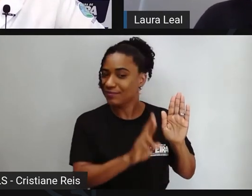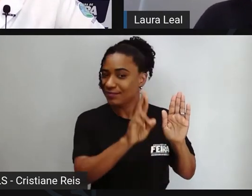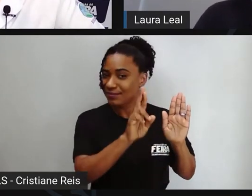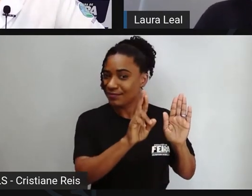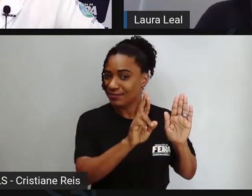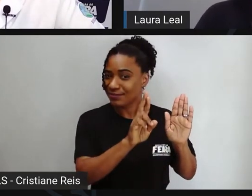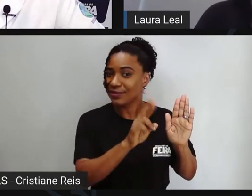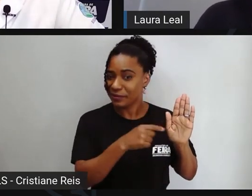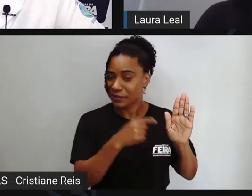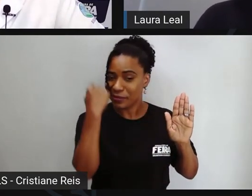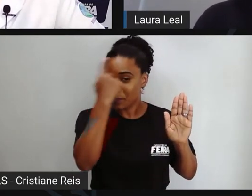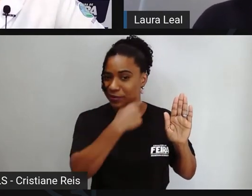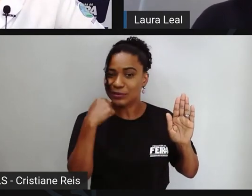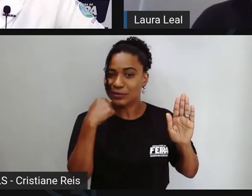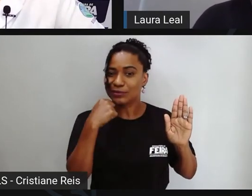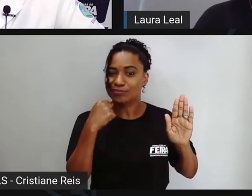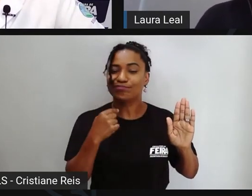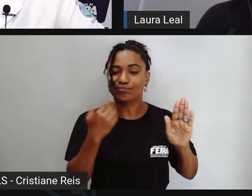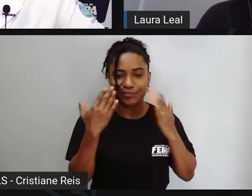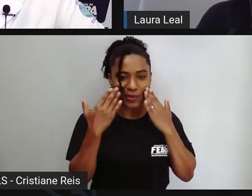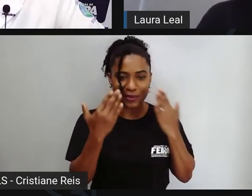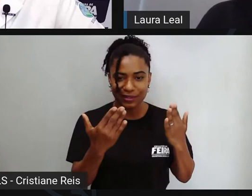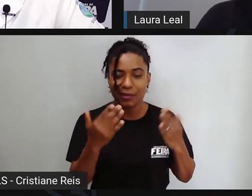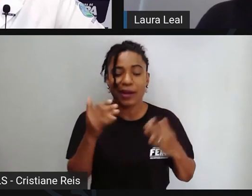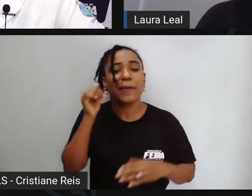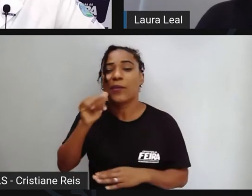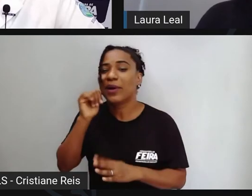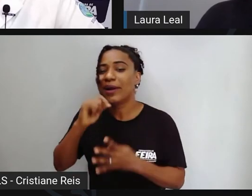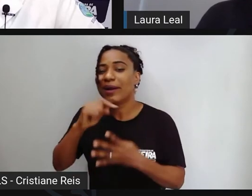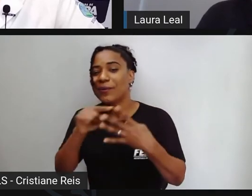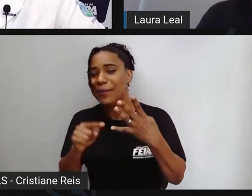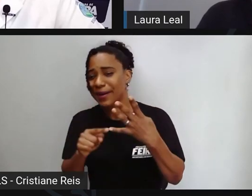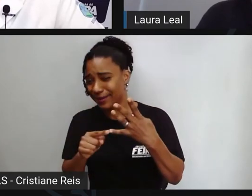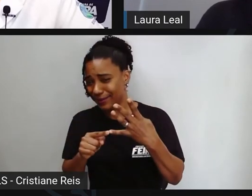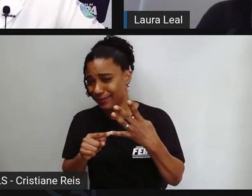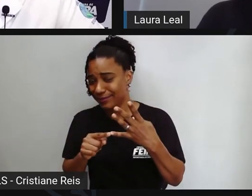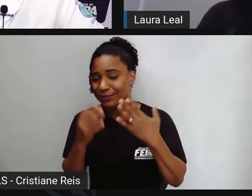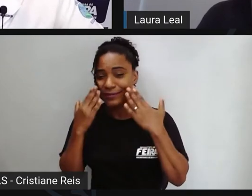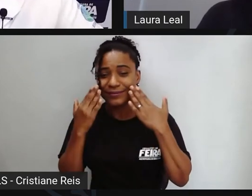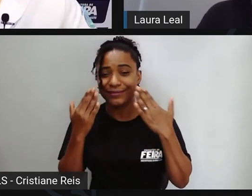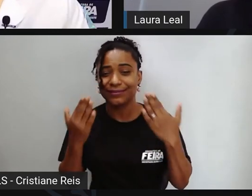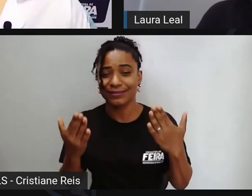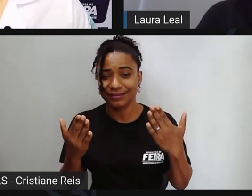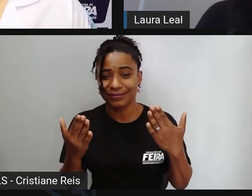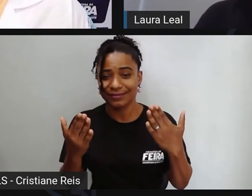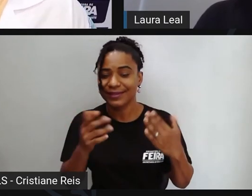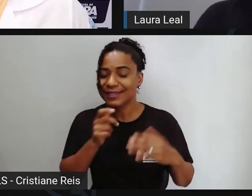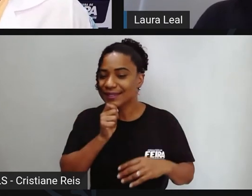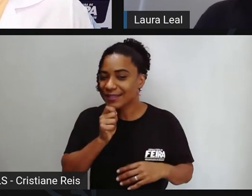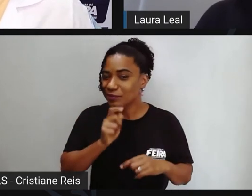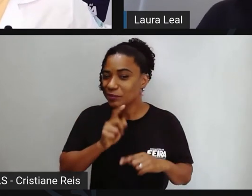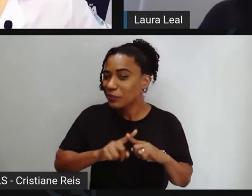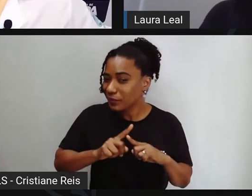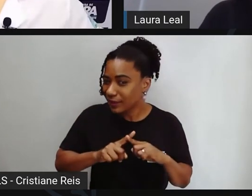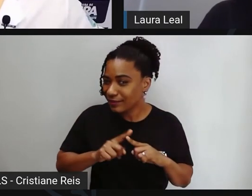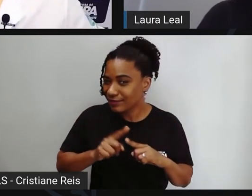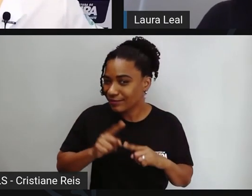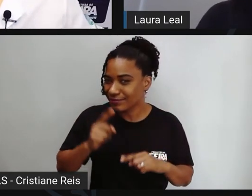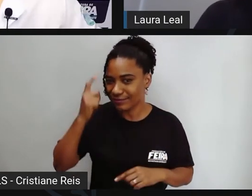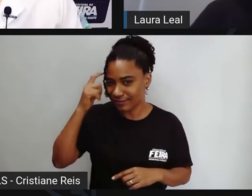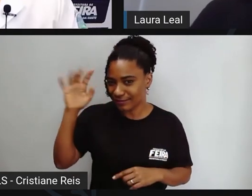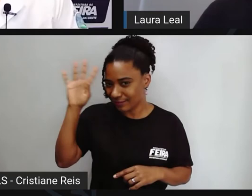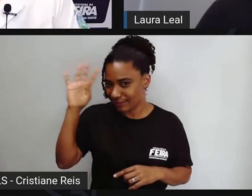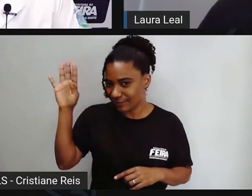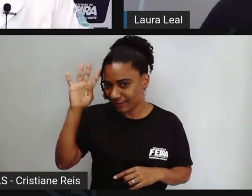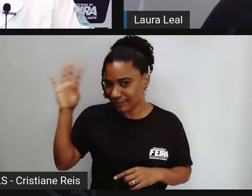vacinas? Isso é uma coisa importante para a gente pensar. É para dar aquela cutucada aí no cérebro. Bom, Exato. falando em